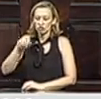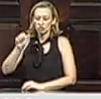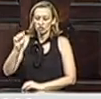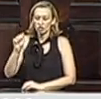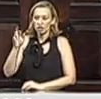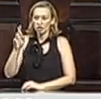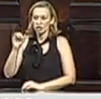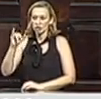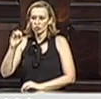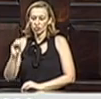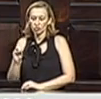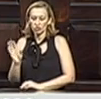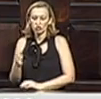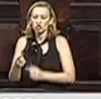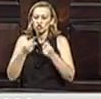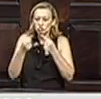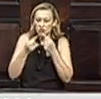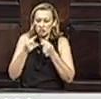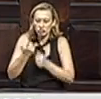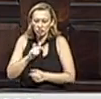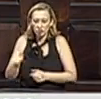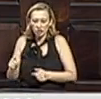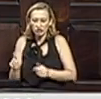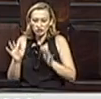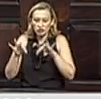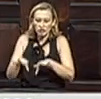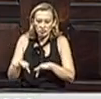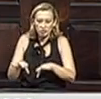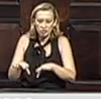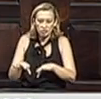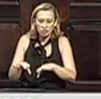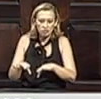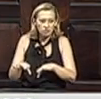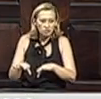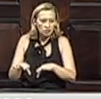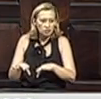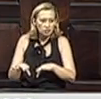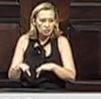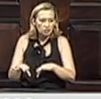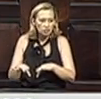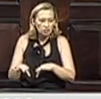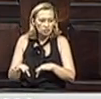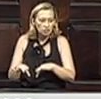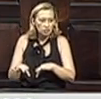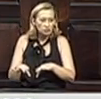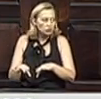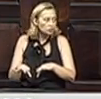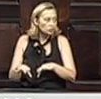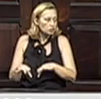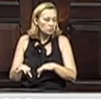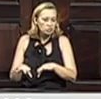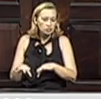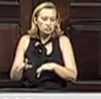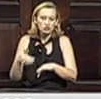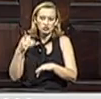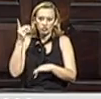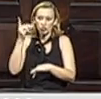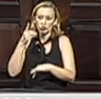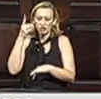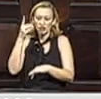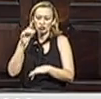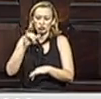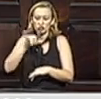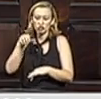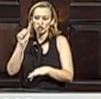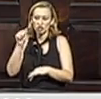Em discussão, não havendo que queira discutir, encerrada a discussão. Senhor deputado Jânio Mendes, explicar Senhores que... o teor da emenda. Senhor. Por